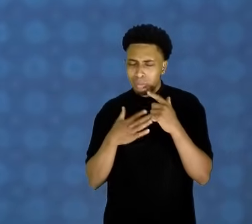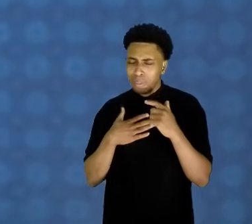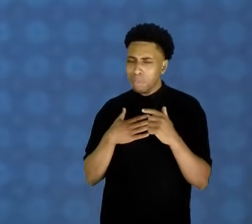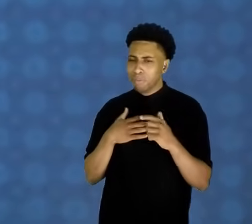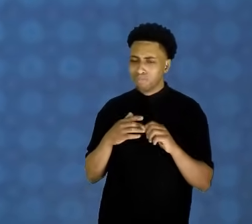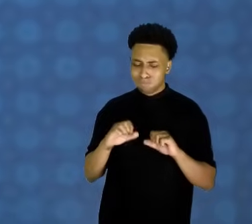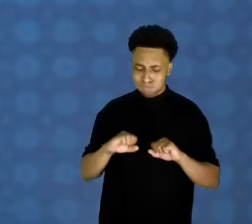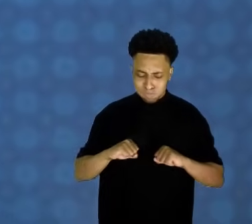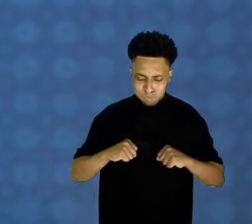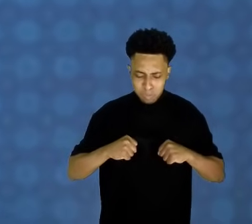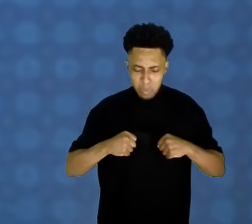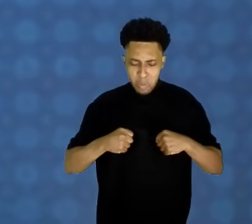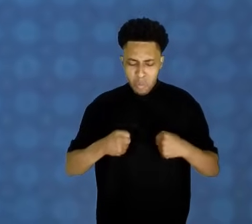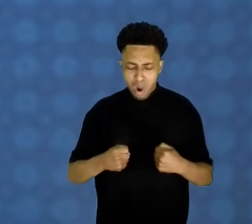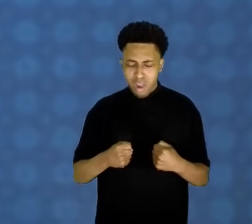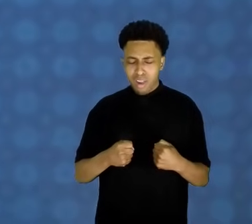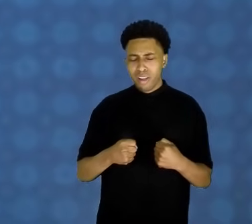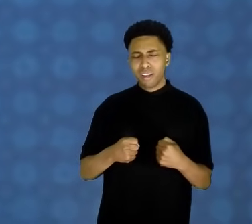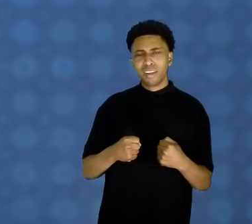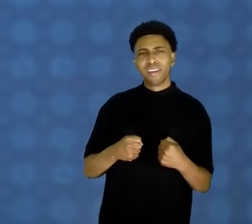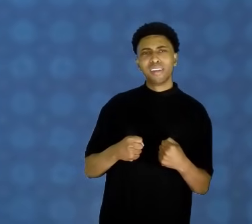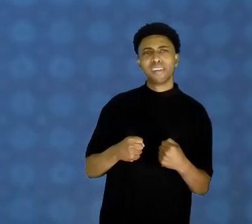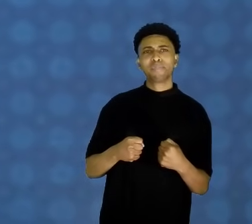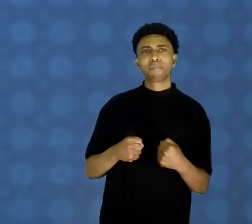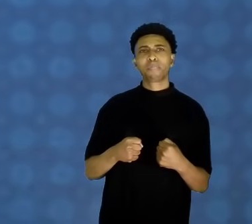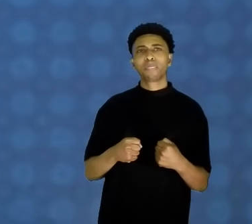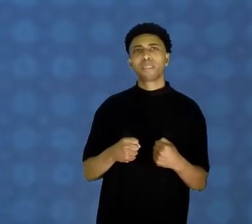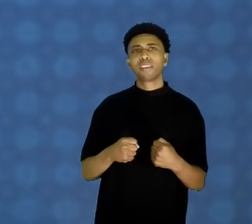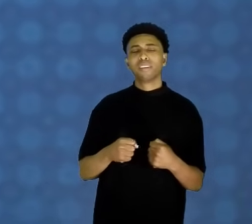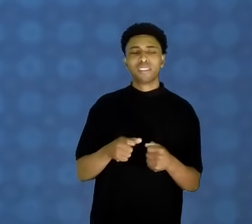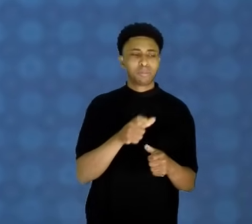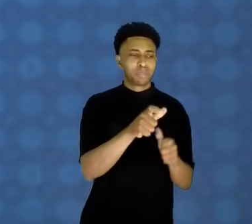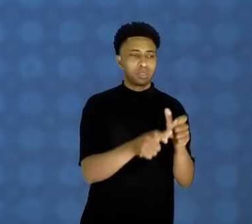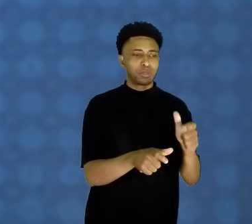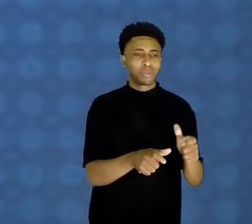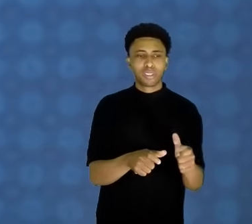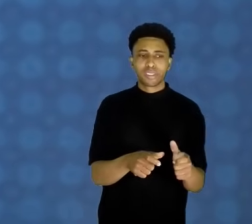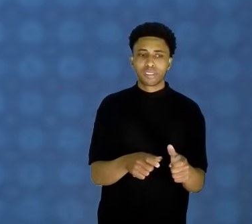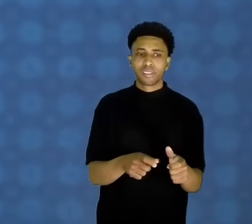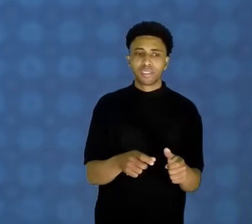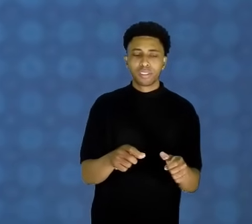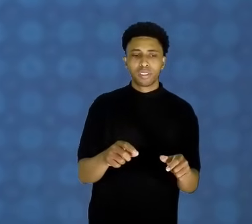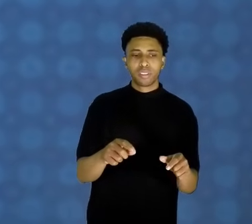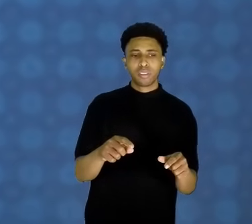e ao invés de alguém também estender a mão, ainda tenta mostrar para você que você não é bem-vindo.